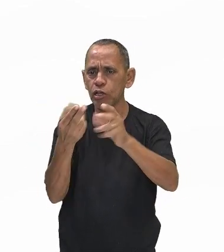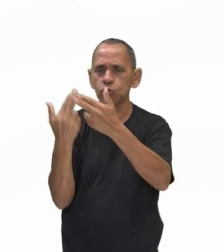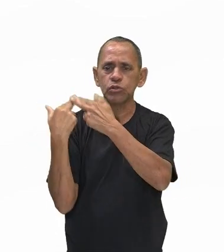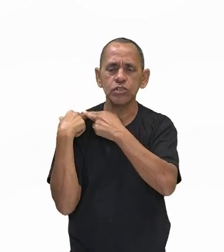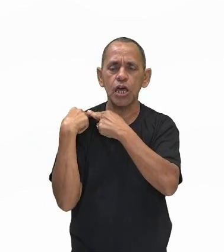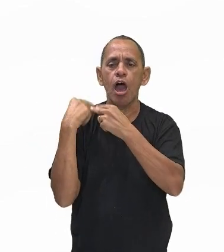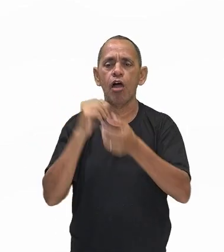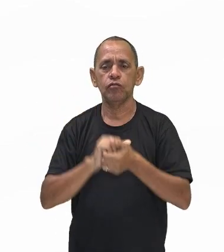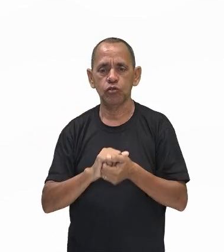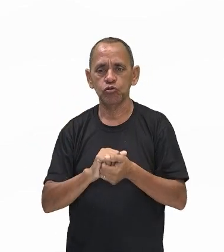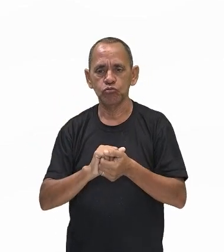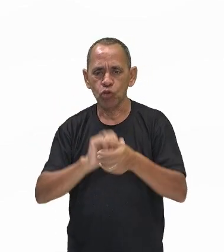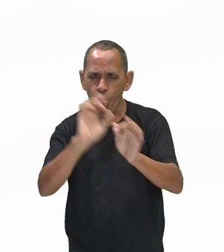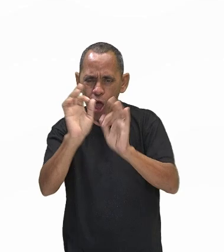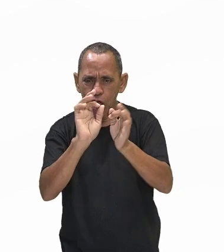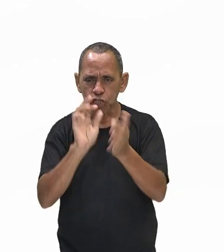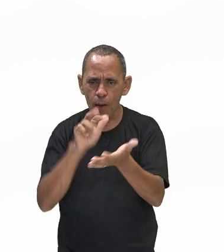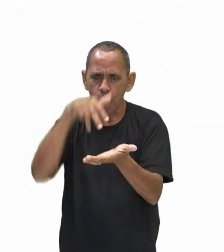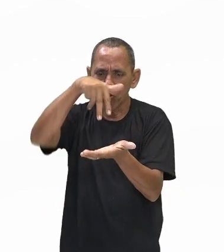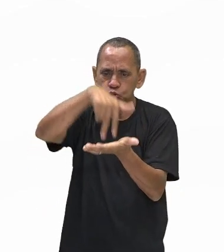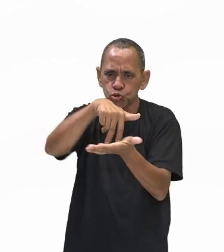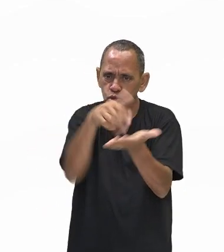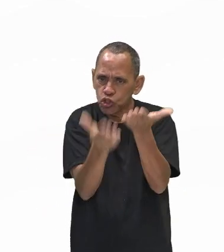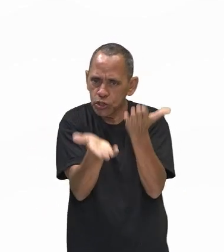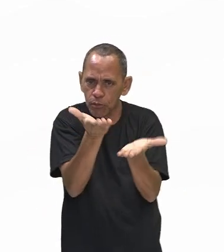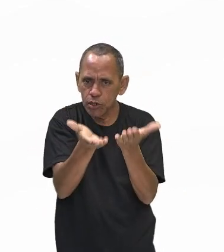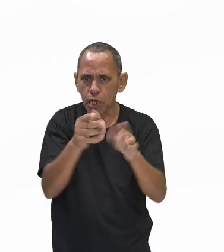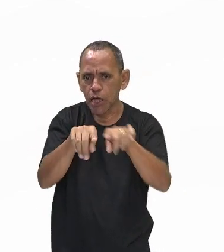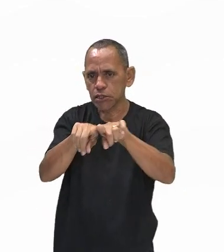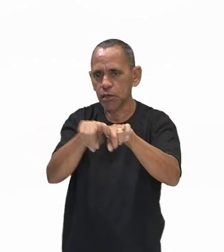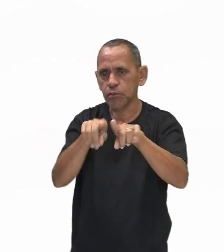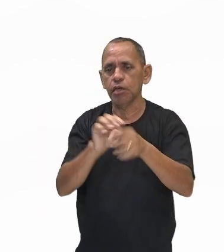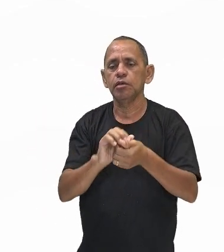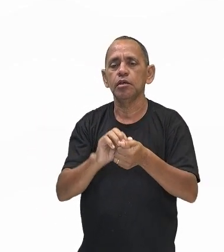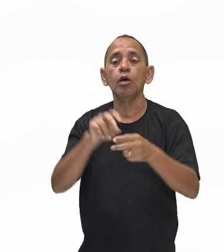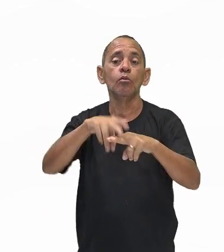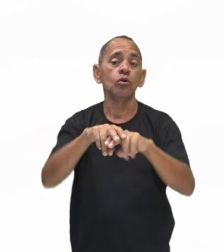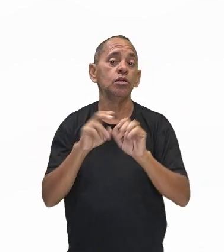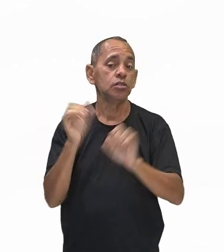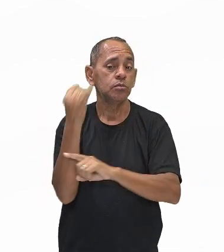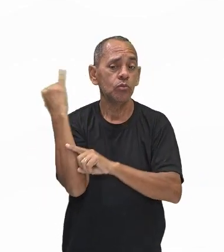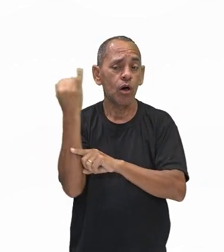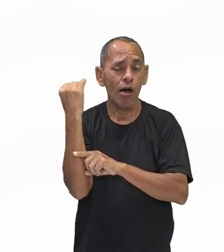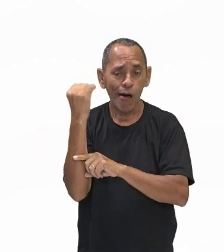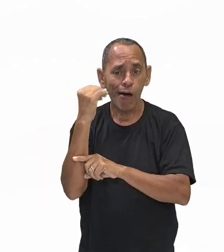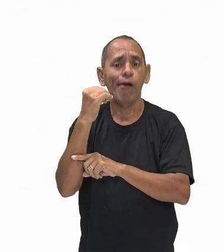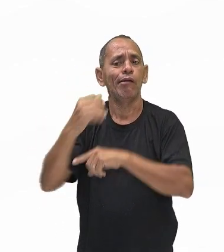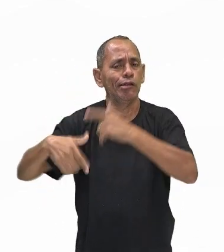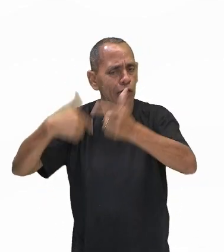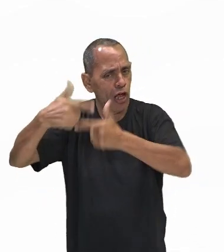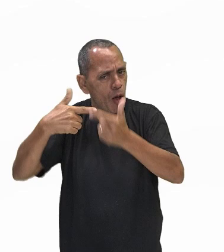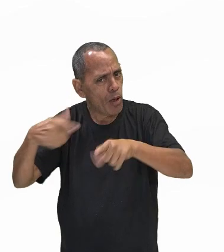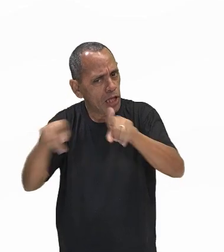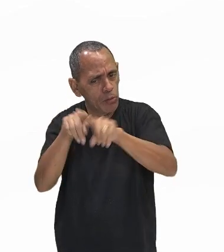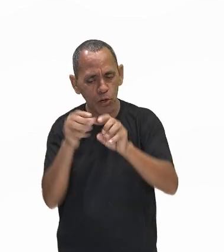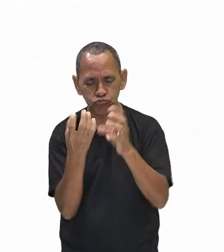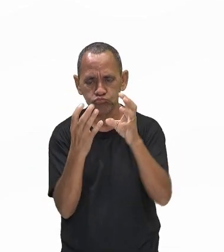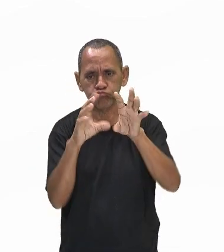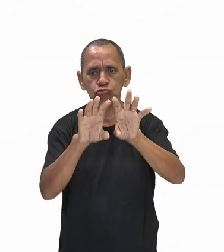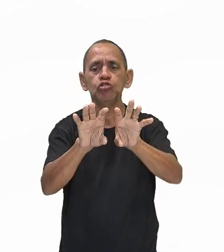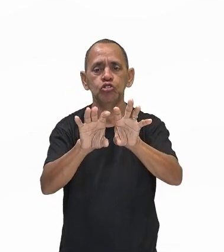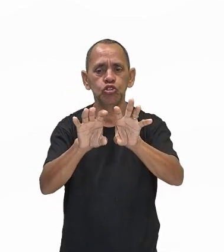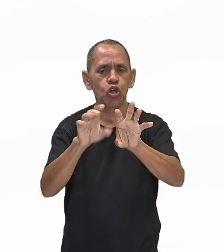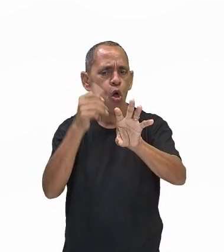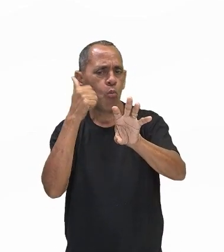postura estabilidade né então por isso que é importante também trabalhar o os glúteos Não é só para as mulheres não os homens